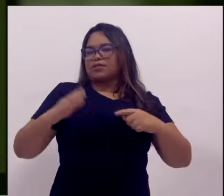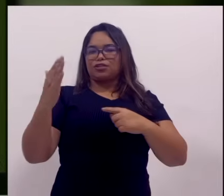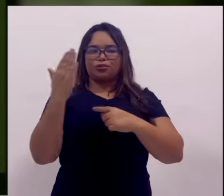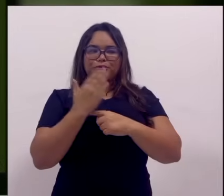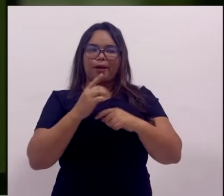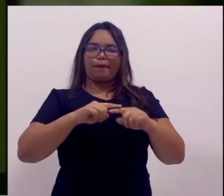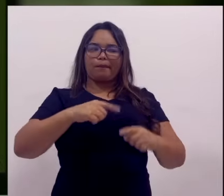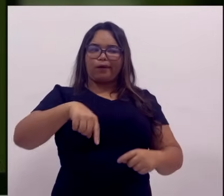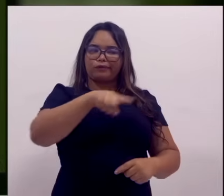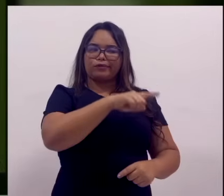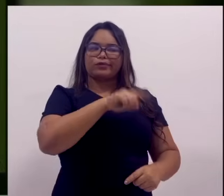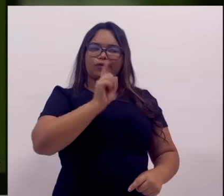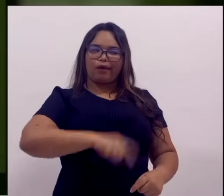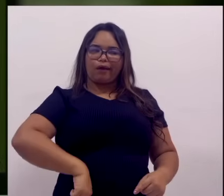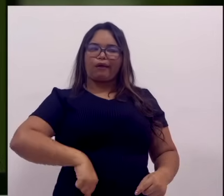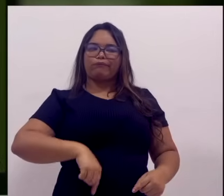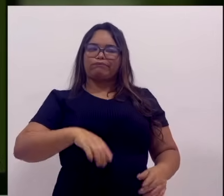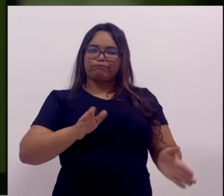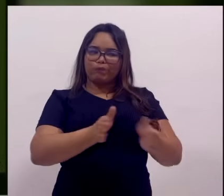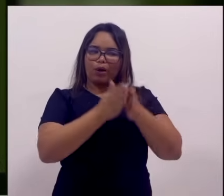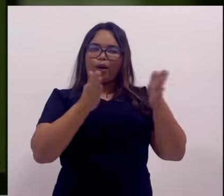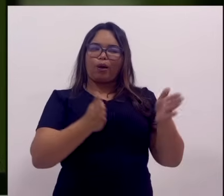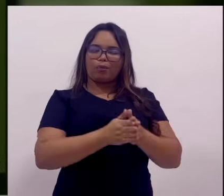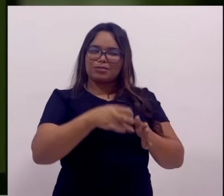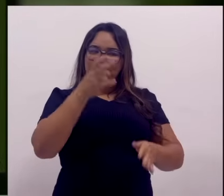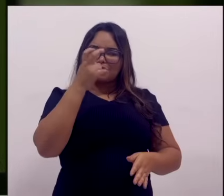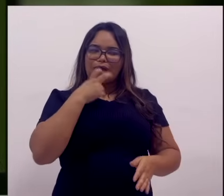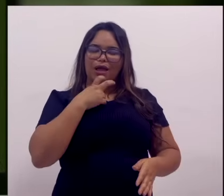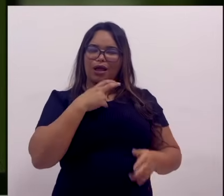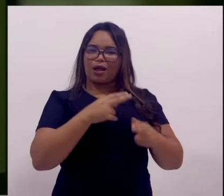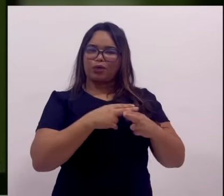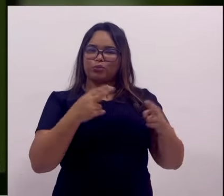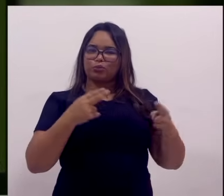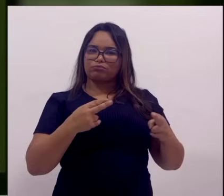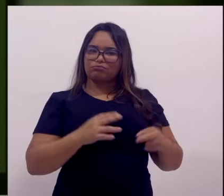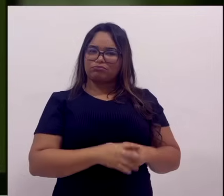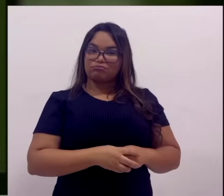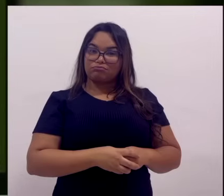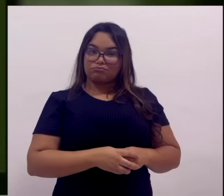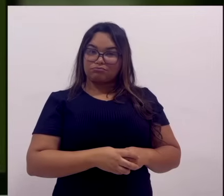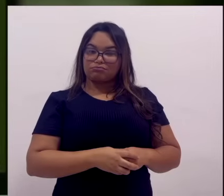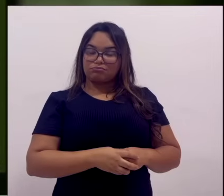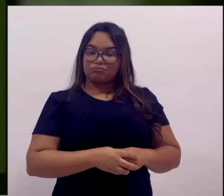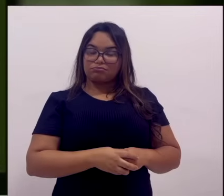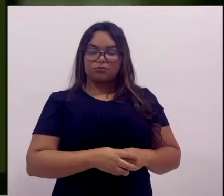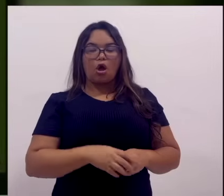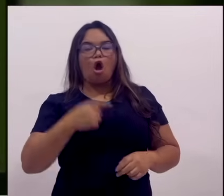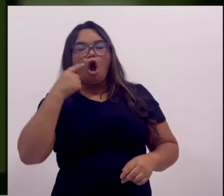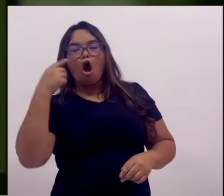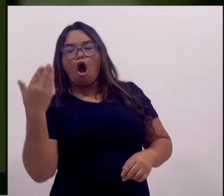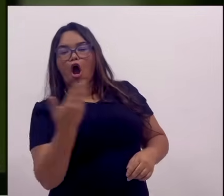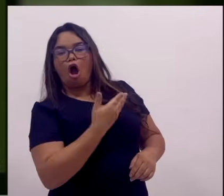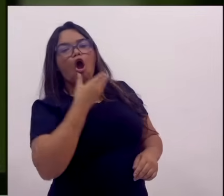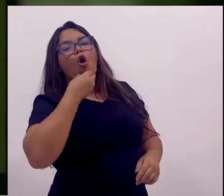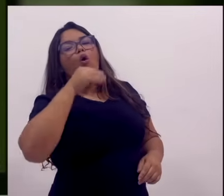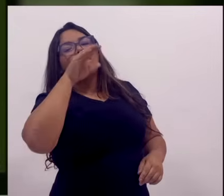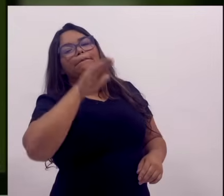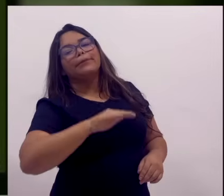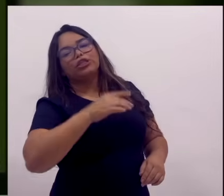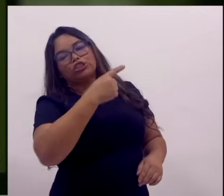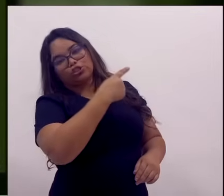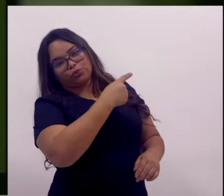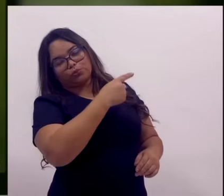és miserável, pobre e cego e nu? Uau, esta igreja está encrencada. Aqui está um